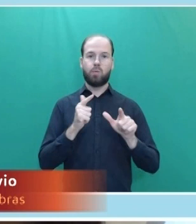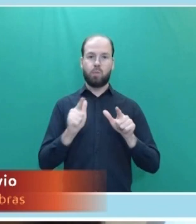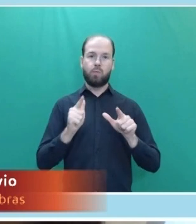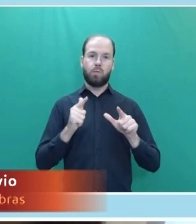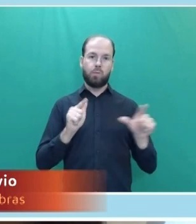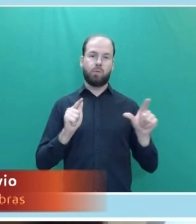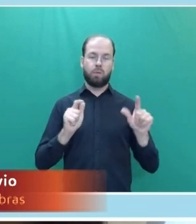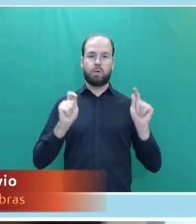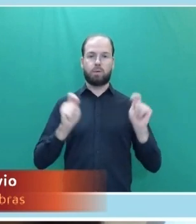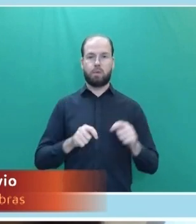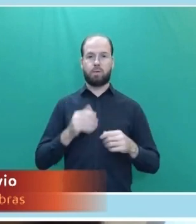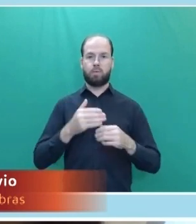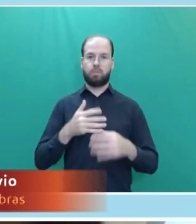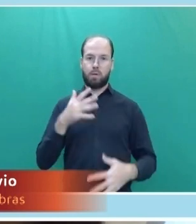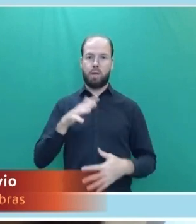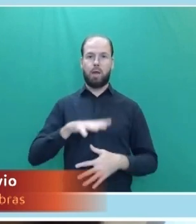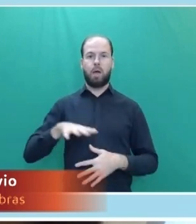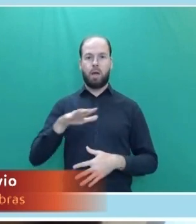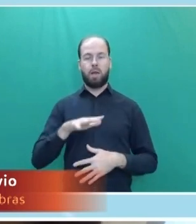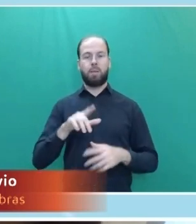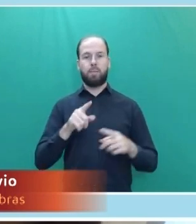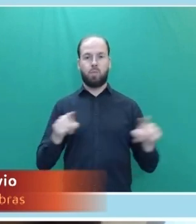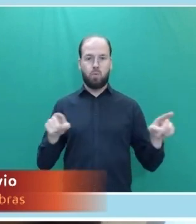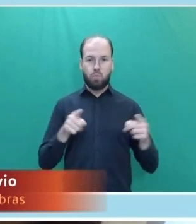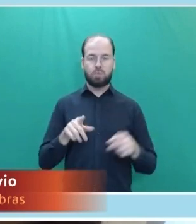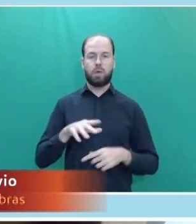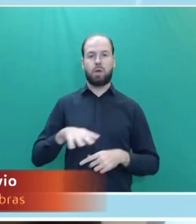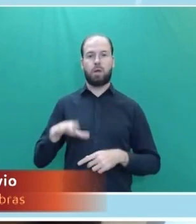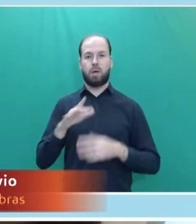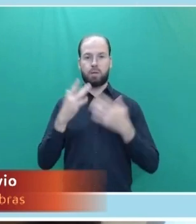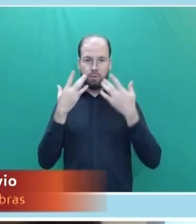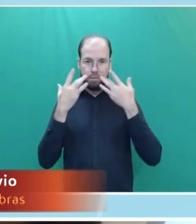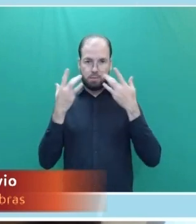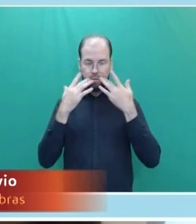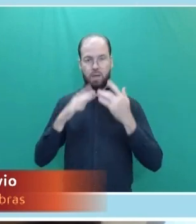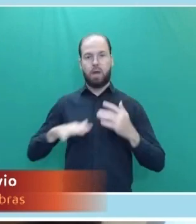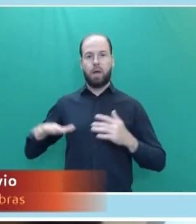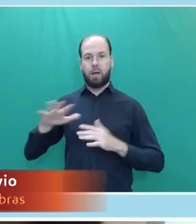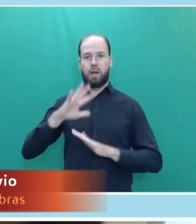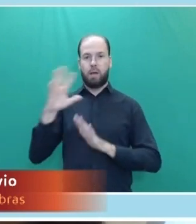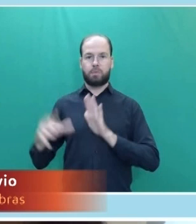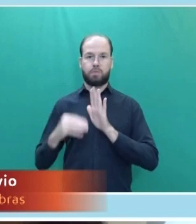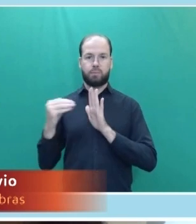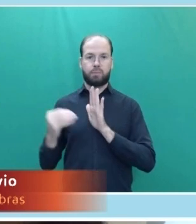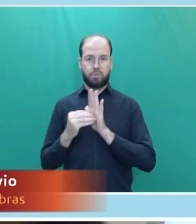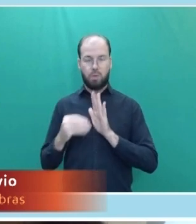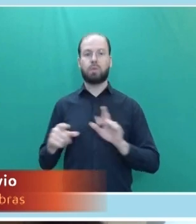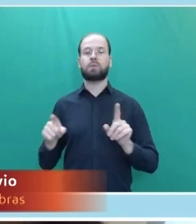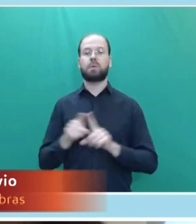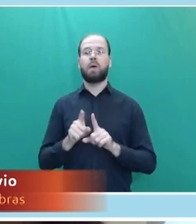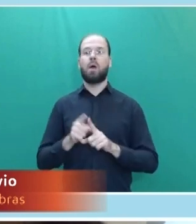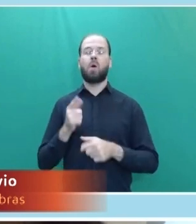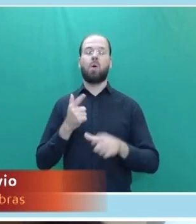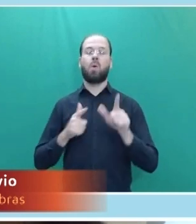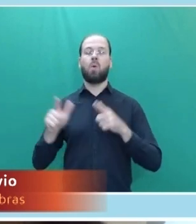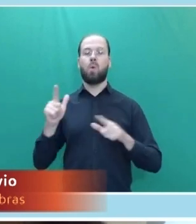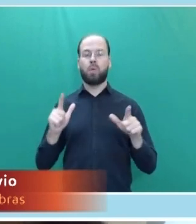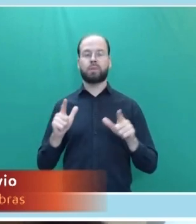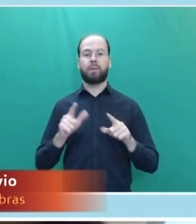né, na área da música, na área do teatro, na área das artes visuais, outras matérias de jornais sendo